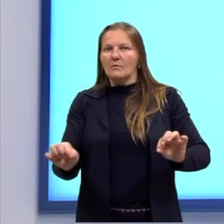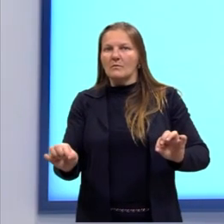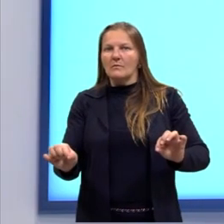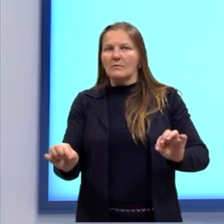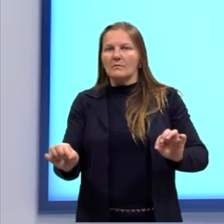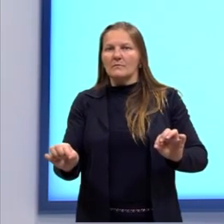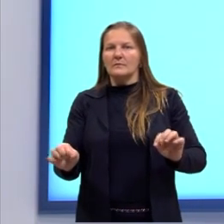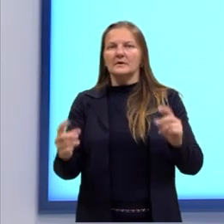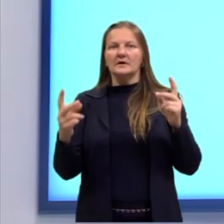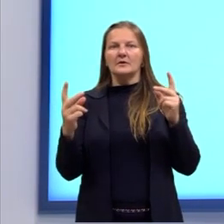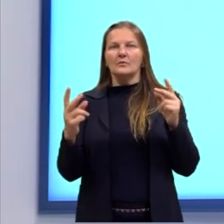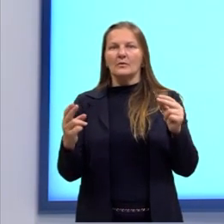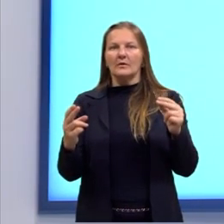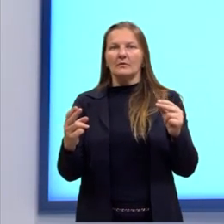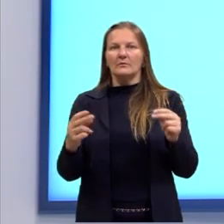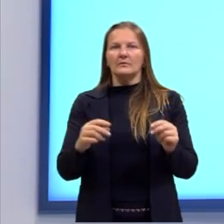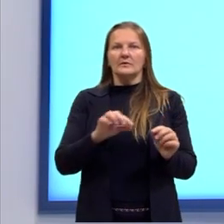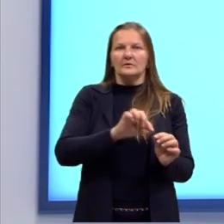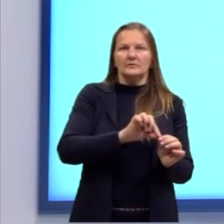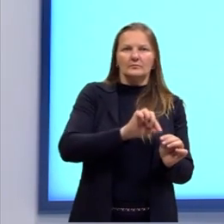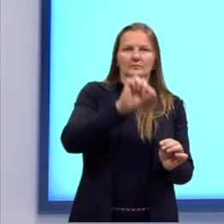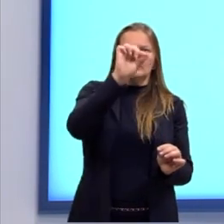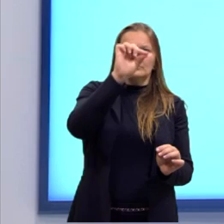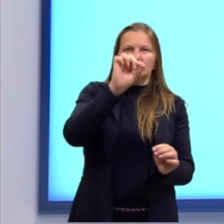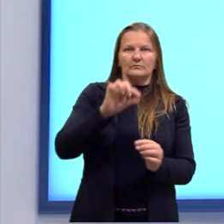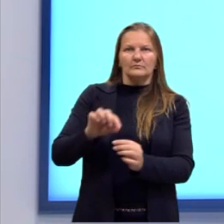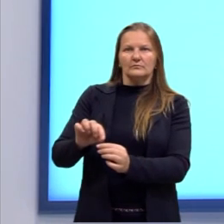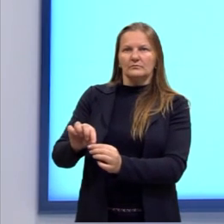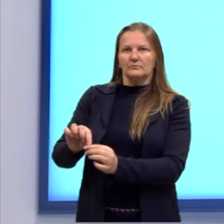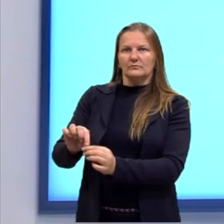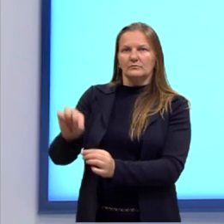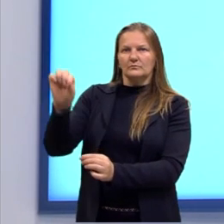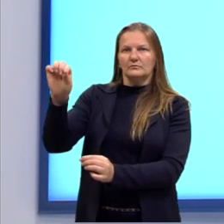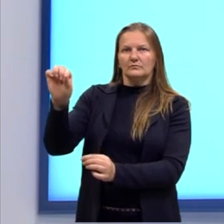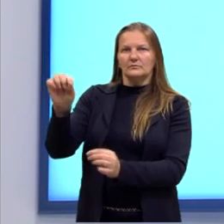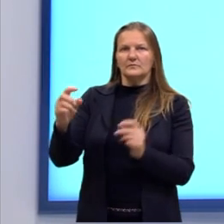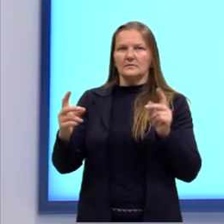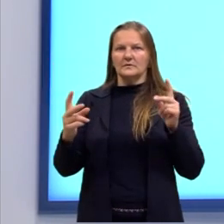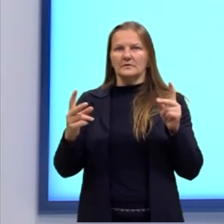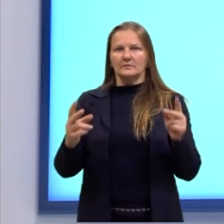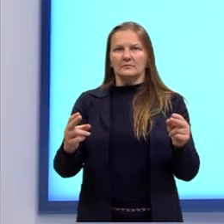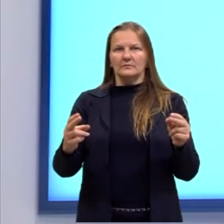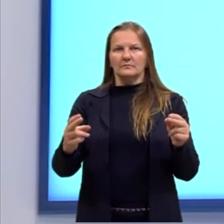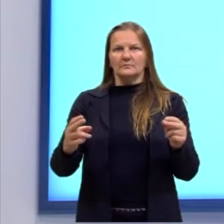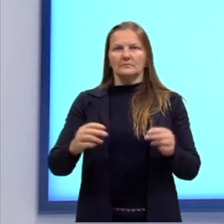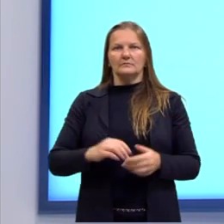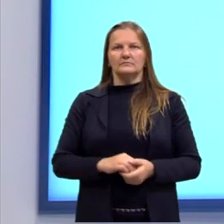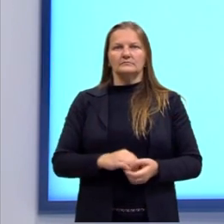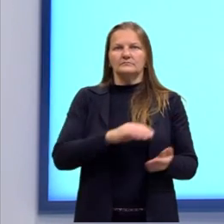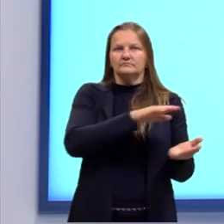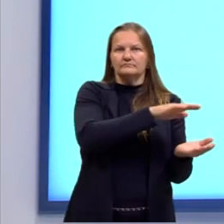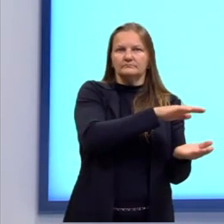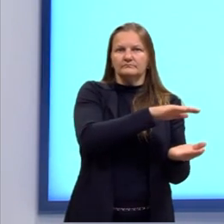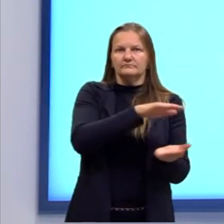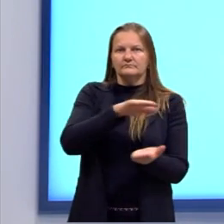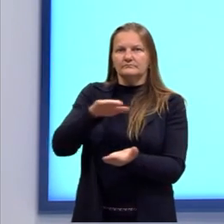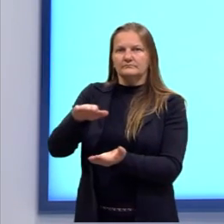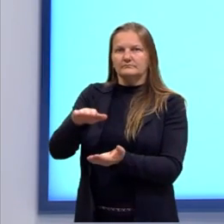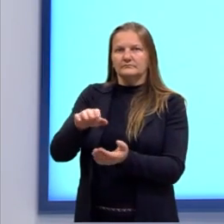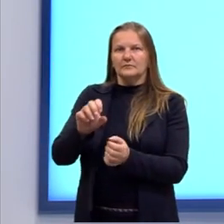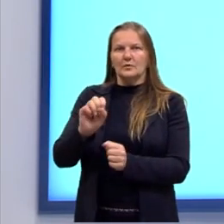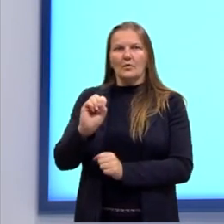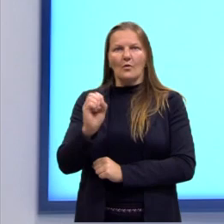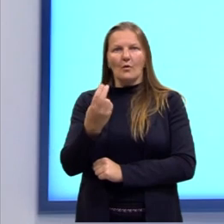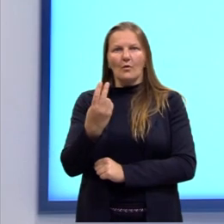Paralelos são os lados opostos a Então são opostos paralelos e de